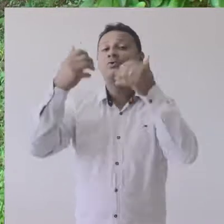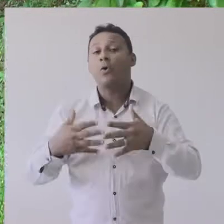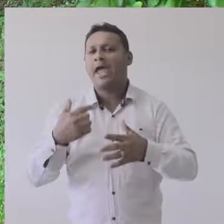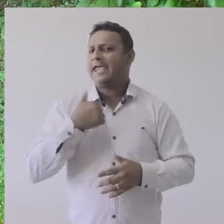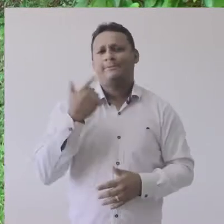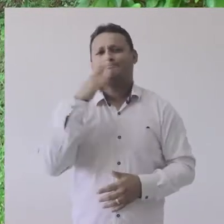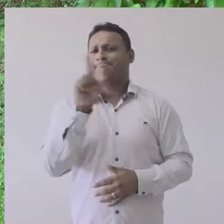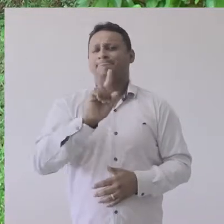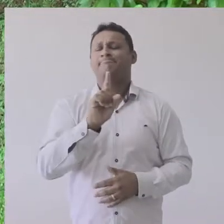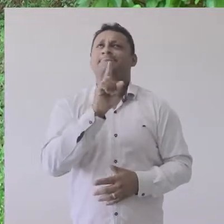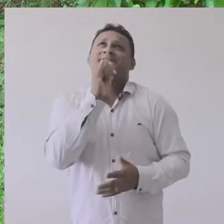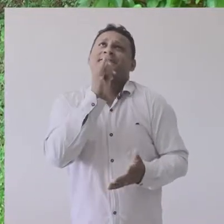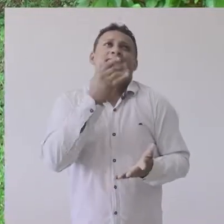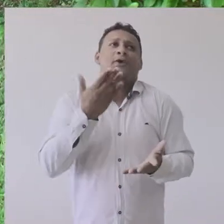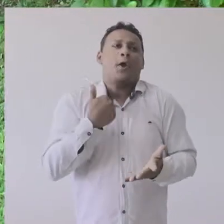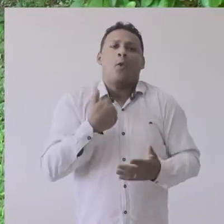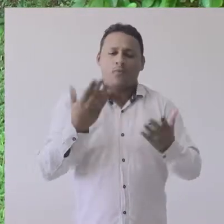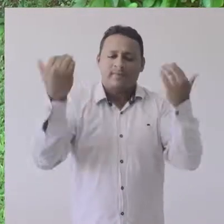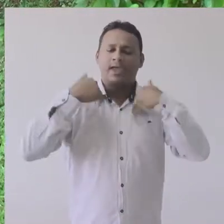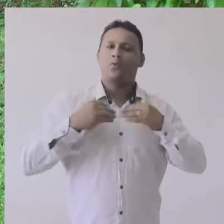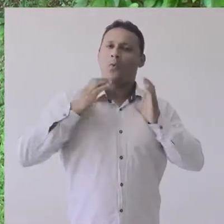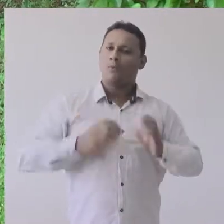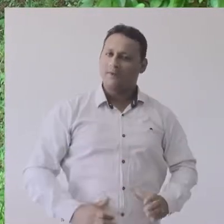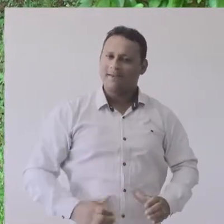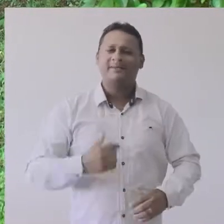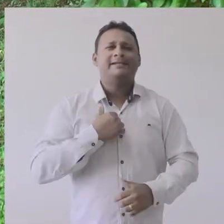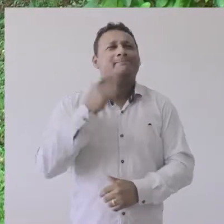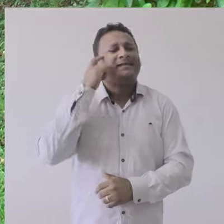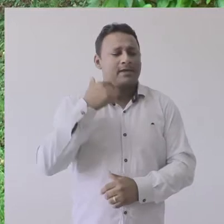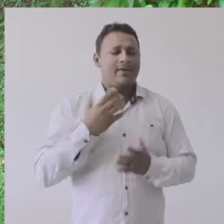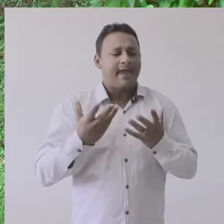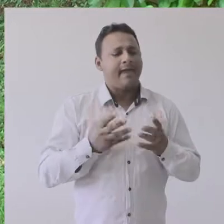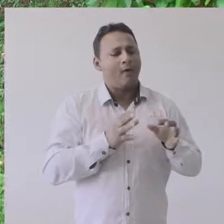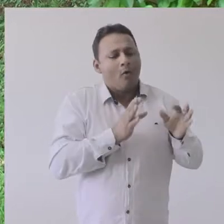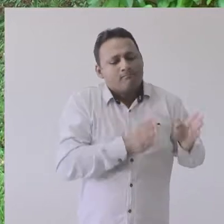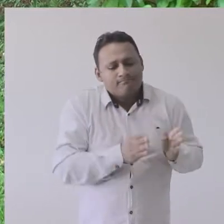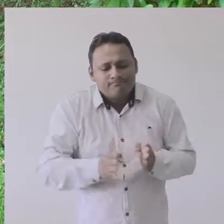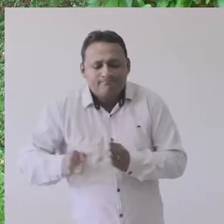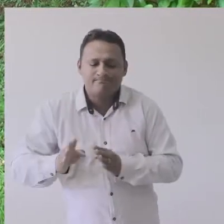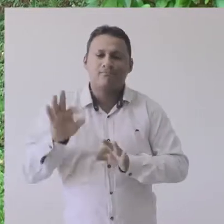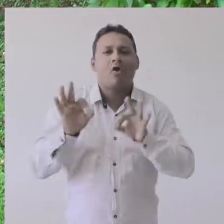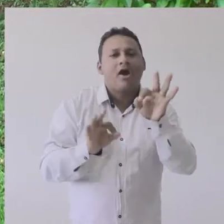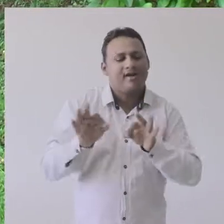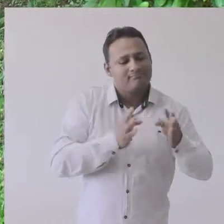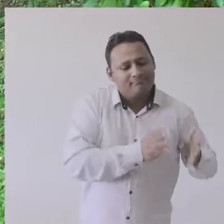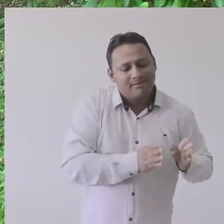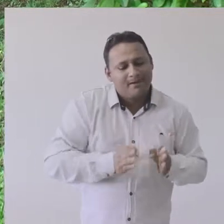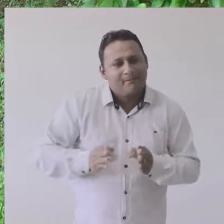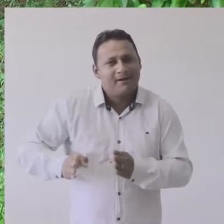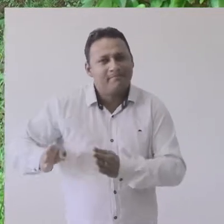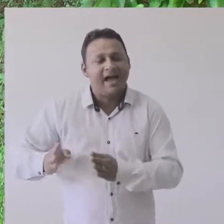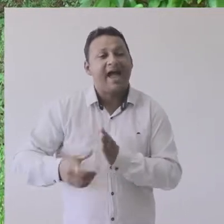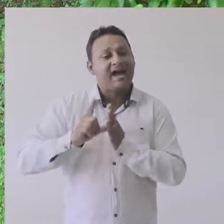mudanças comportamentais, assim, de ser mais organizada, de ser mais aplicada, porque às vezes eu era mais